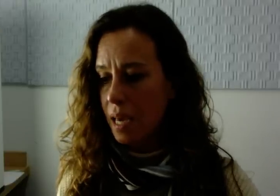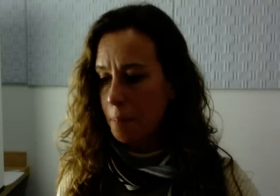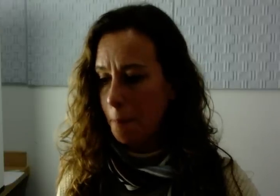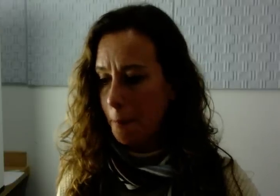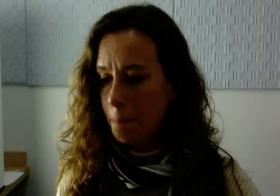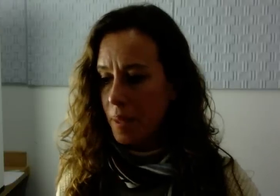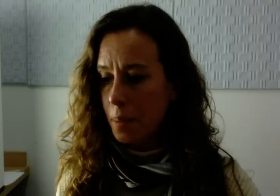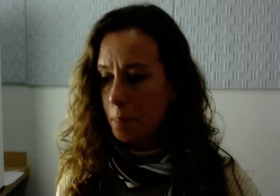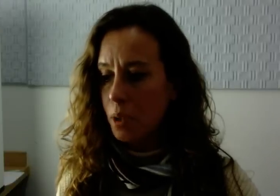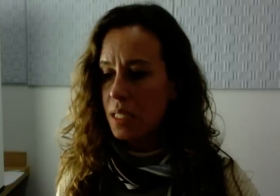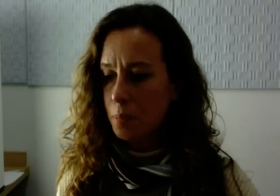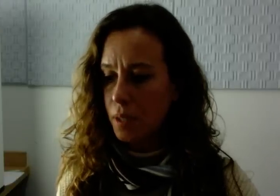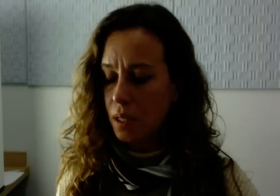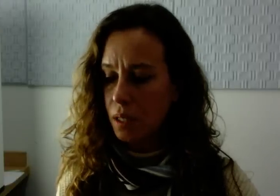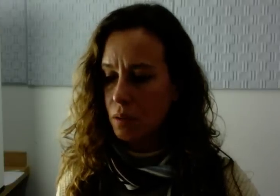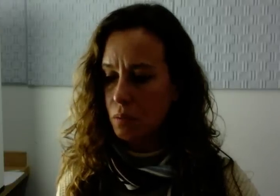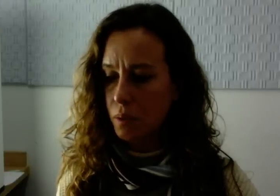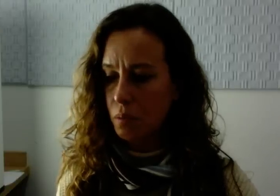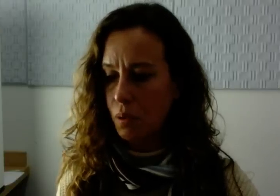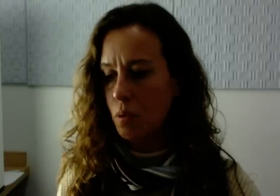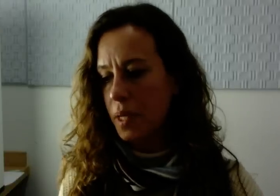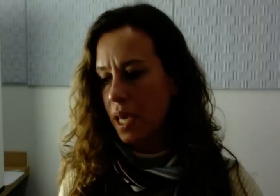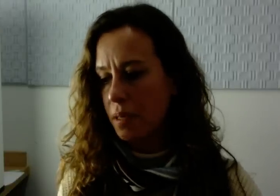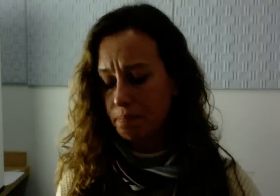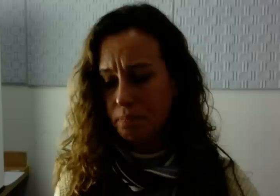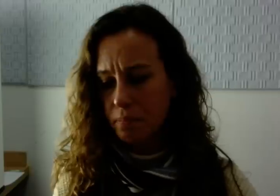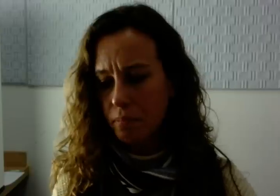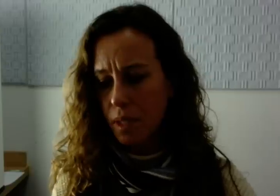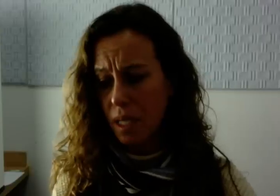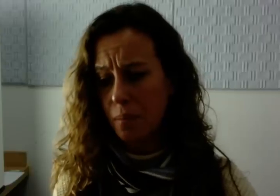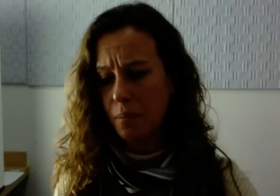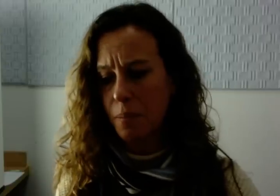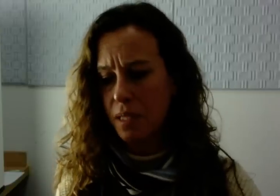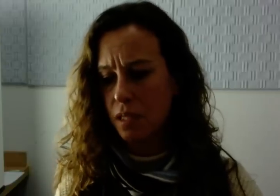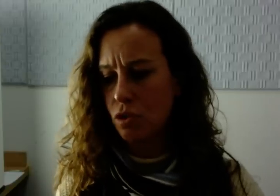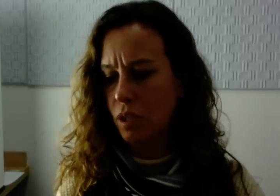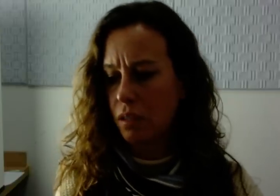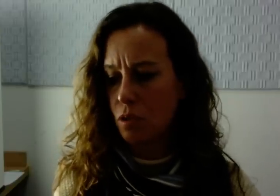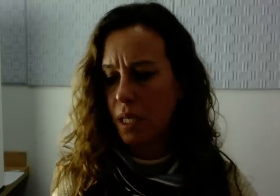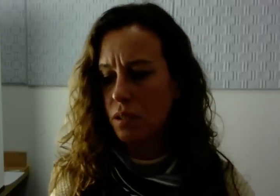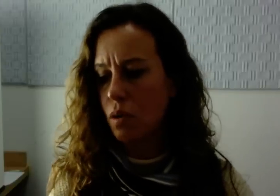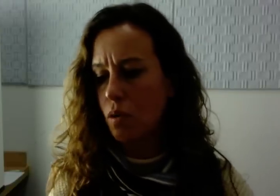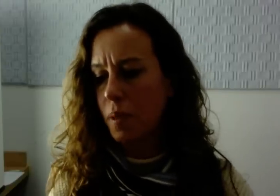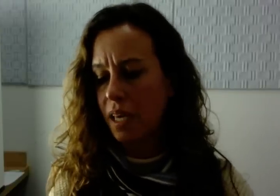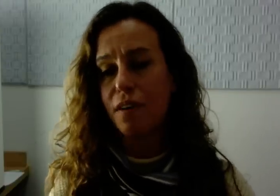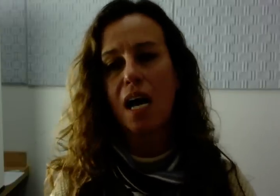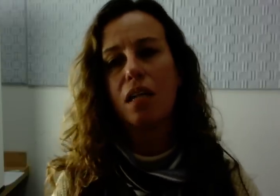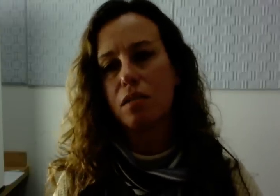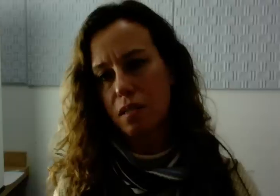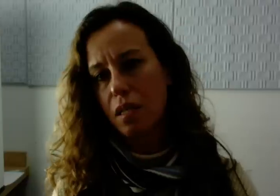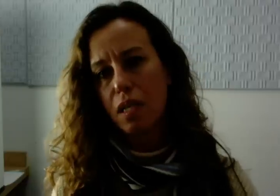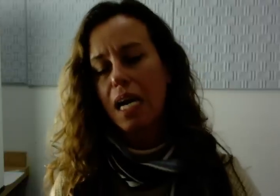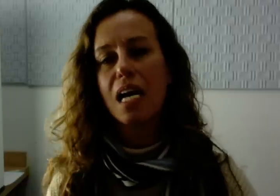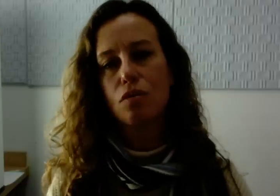eh por exemplo eh eu acompanhei a a a minha pesquisa de doutorada sobre isso eu acompanhei